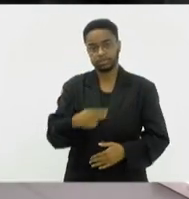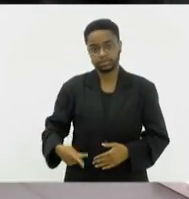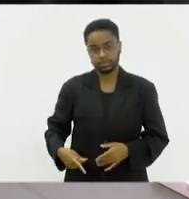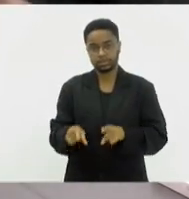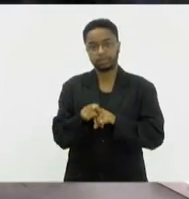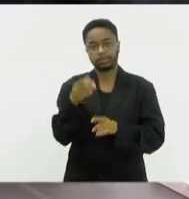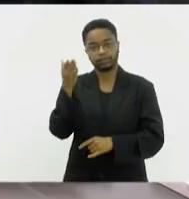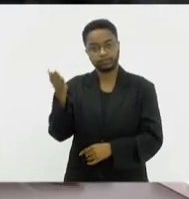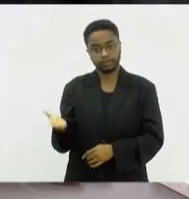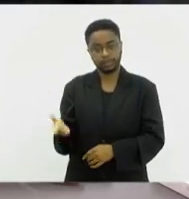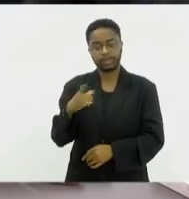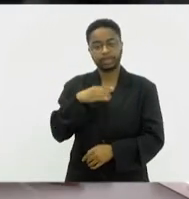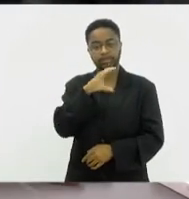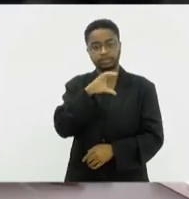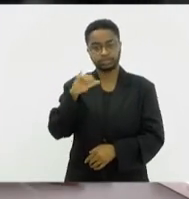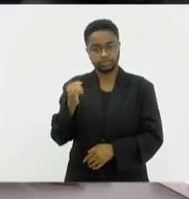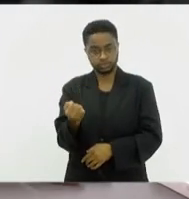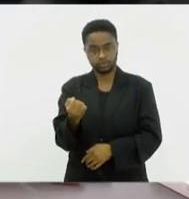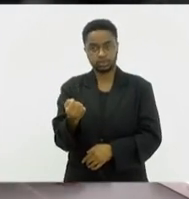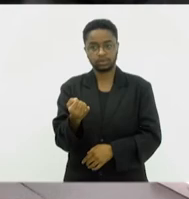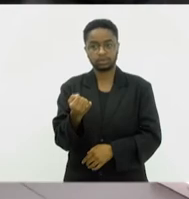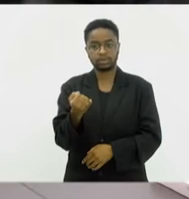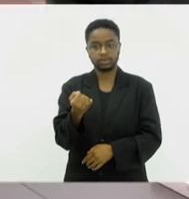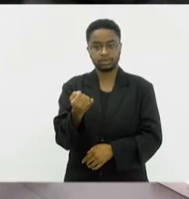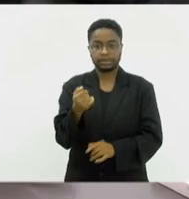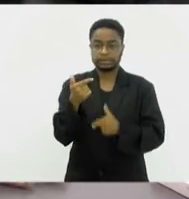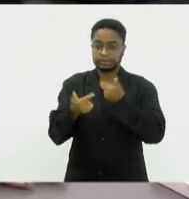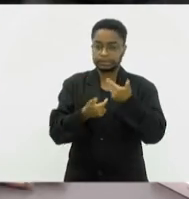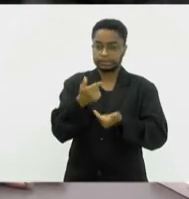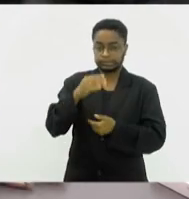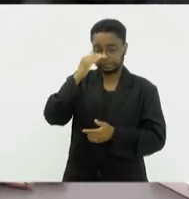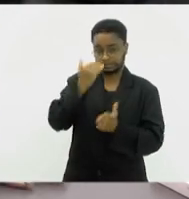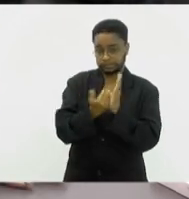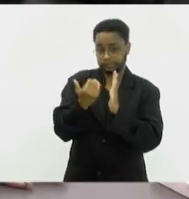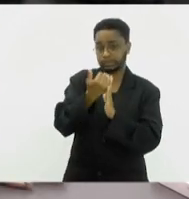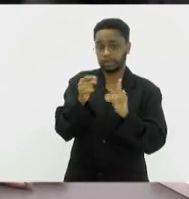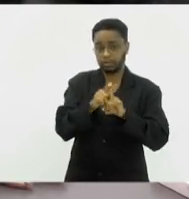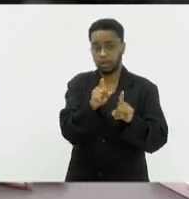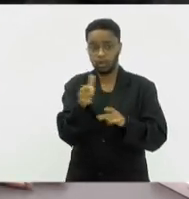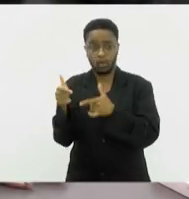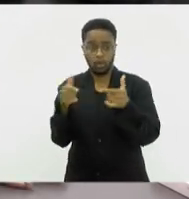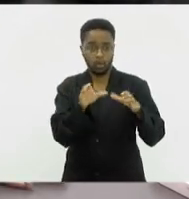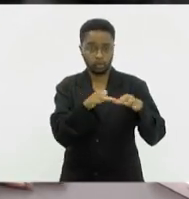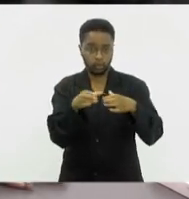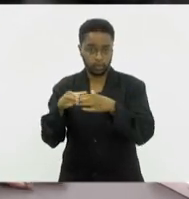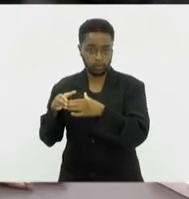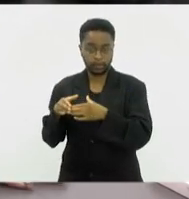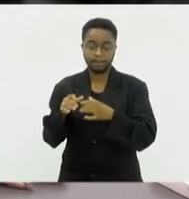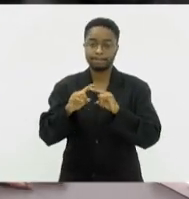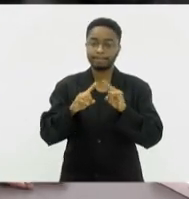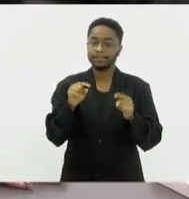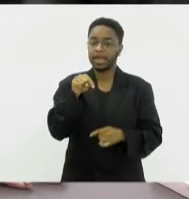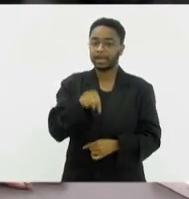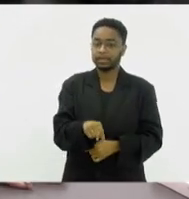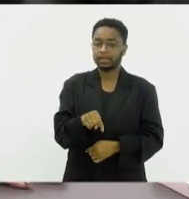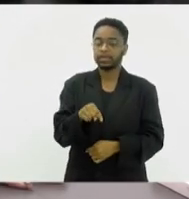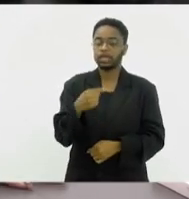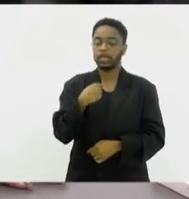Excelência, que tem a CCJ, que consome muito, e outras comissões, né? Aqui parti